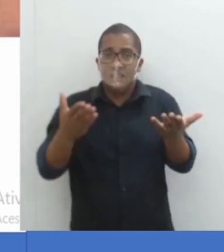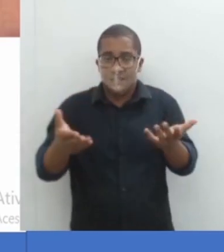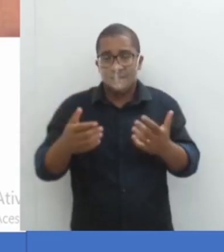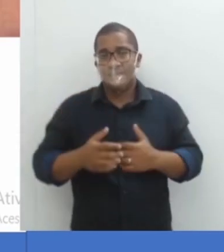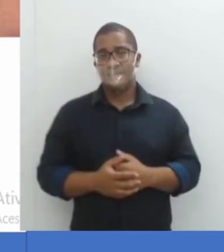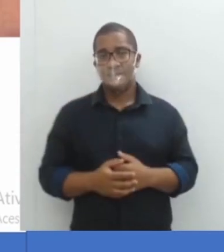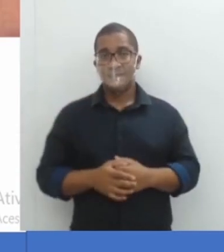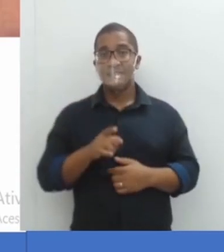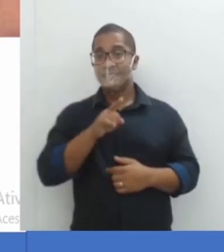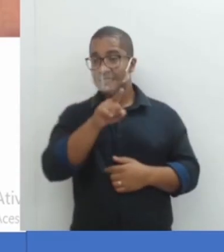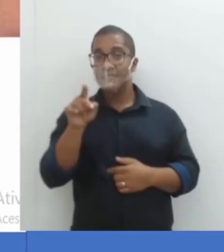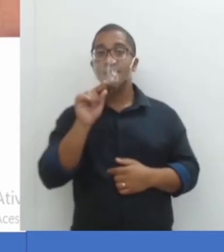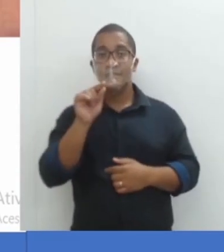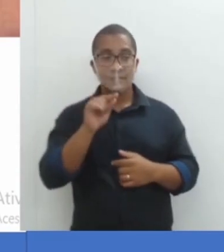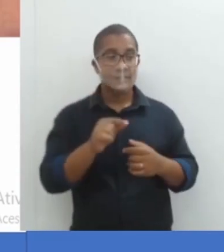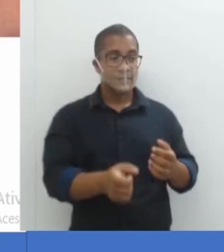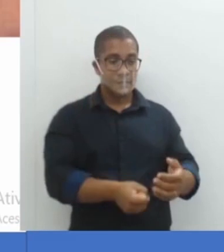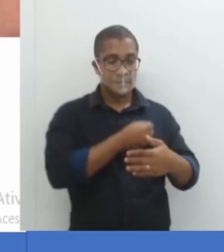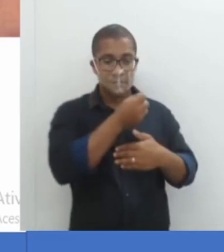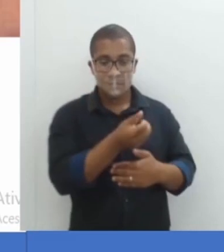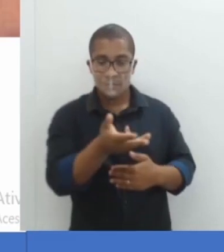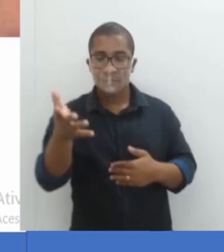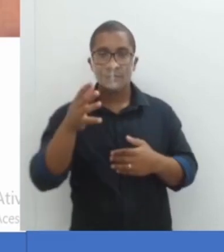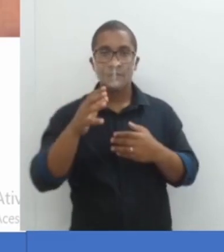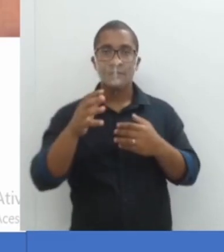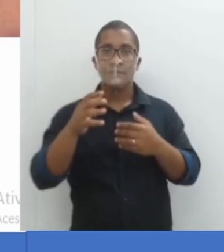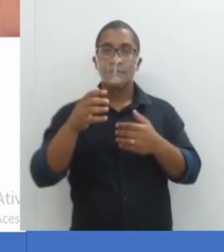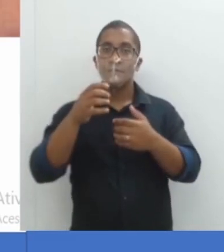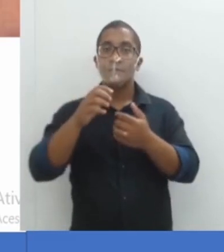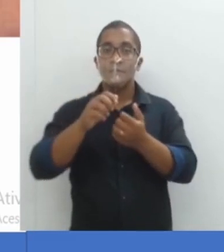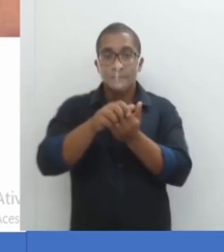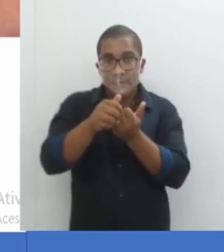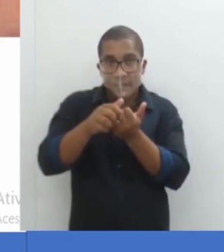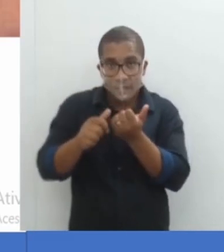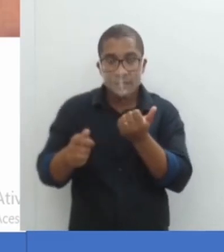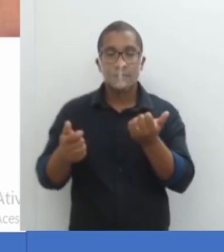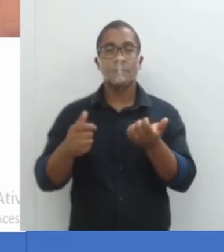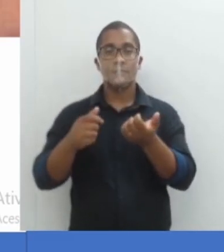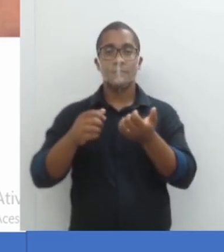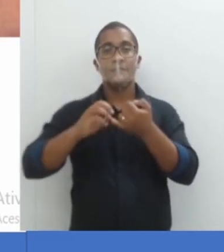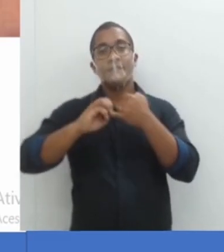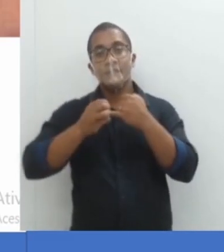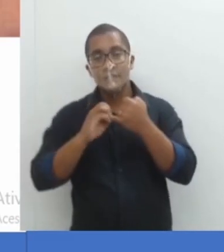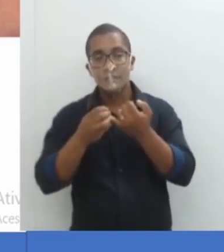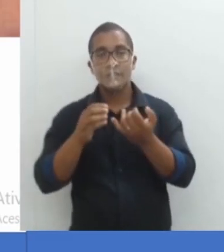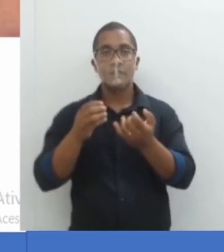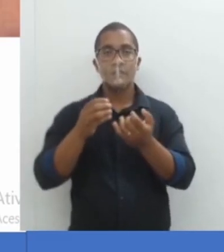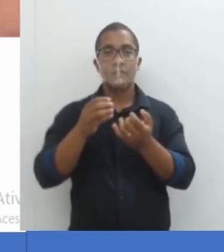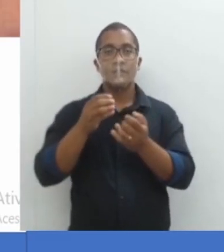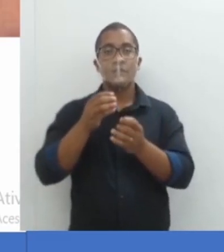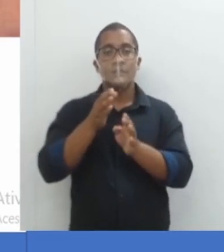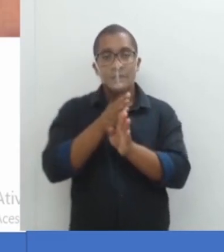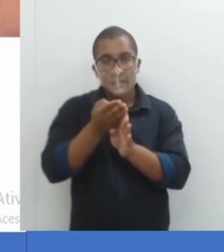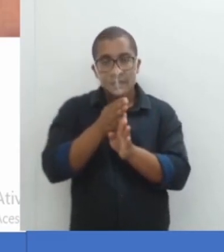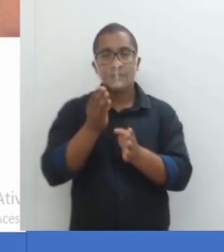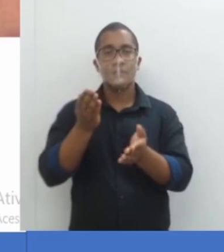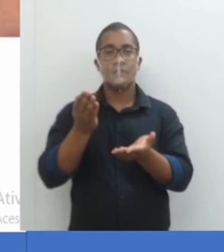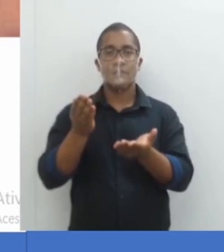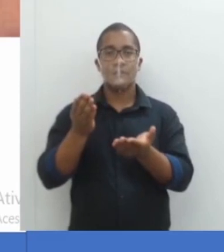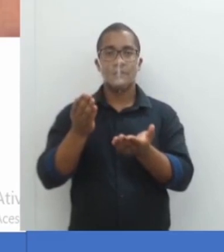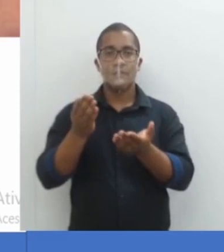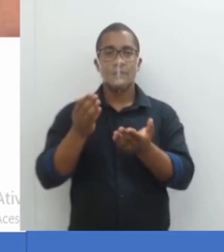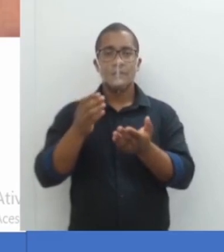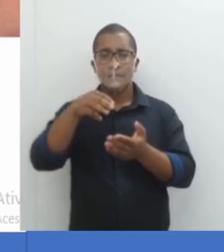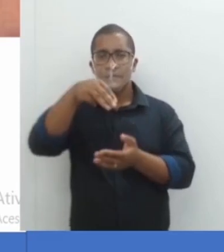Então, eles plantam milho, feijão, mandioca e mamona. A produção é pequena, sendo sua